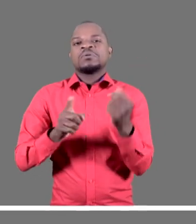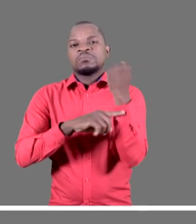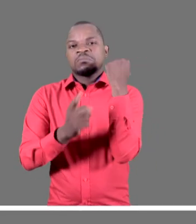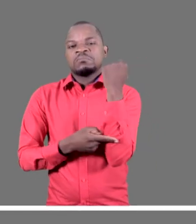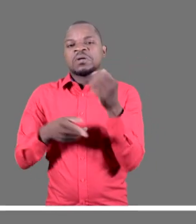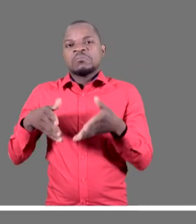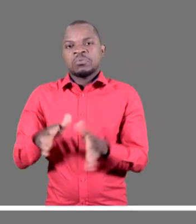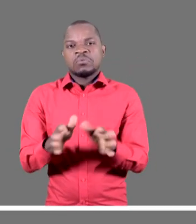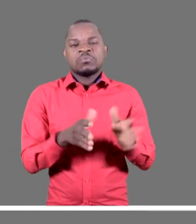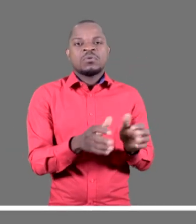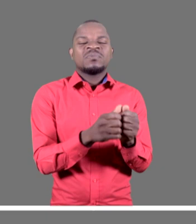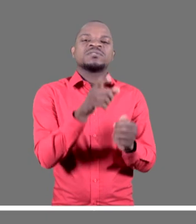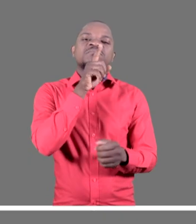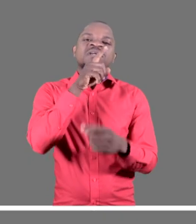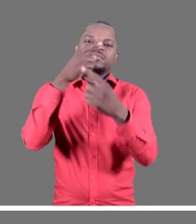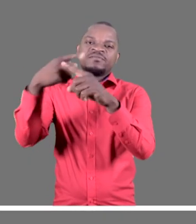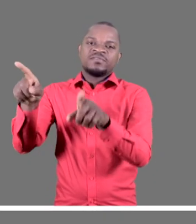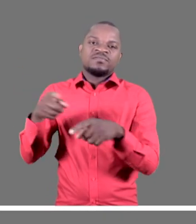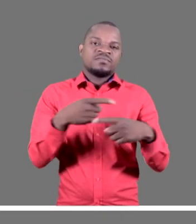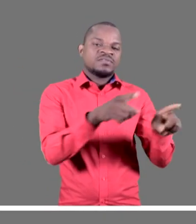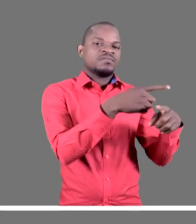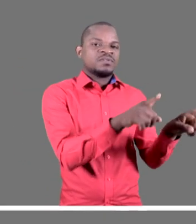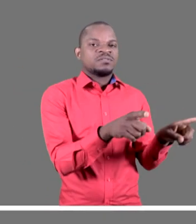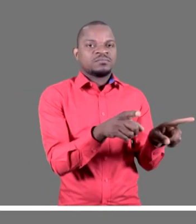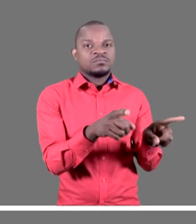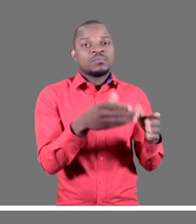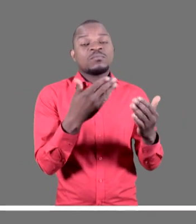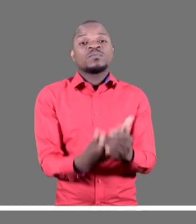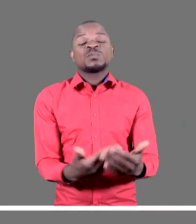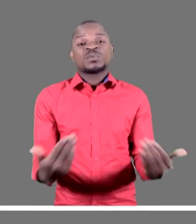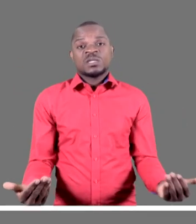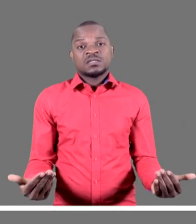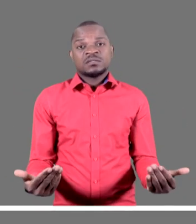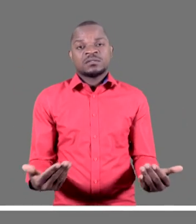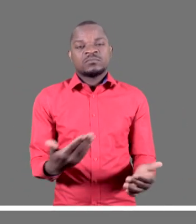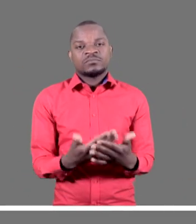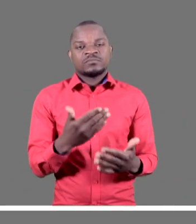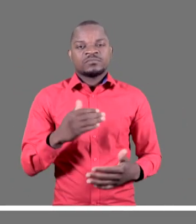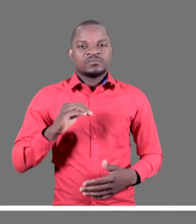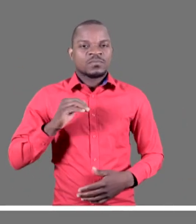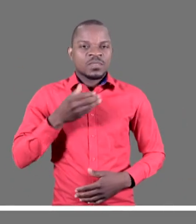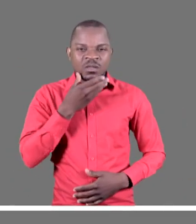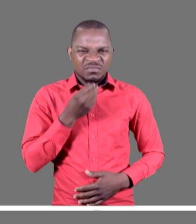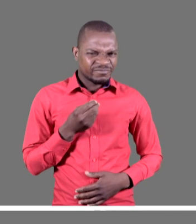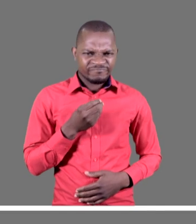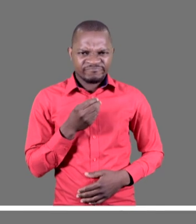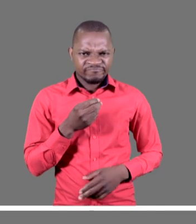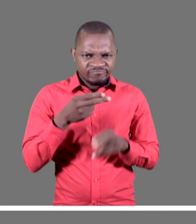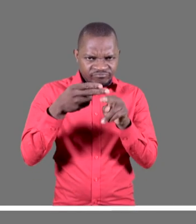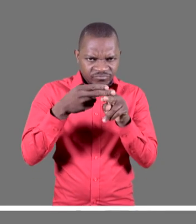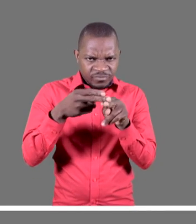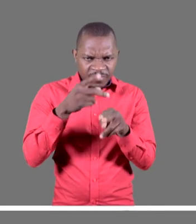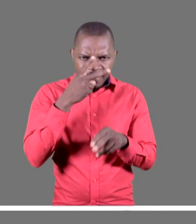Por quê? Porque o homem, poderia assim dizer, quer experimentar se aquela mulher com